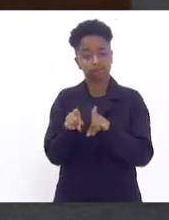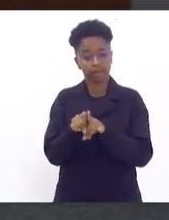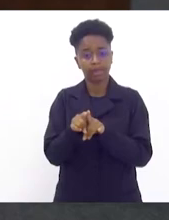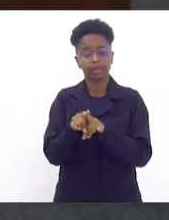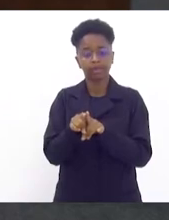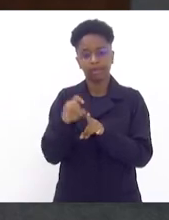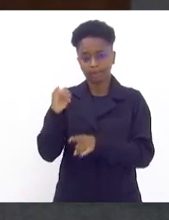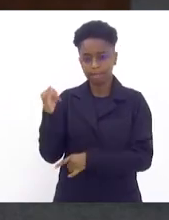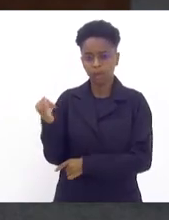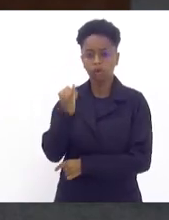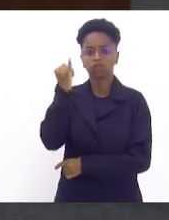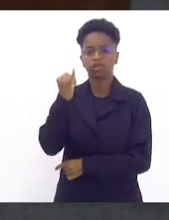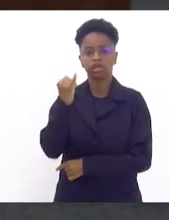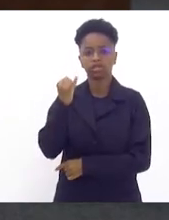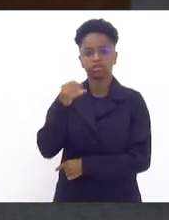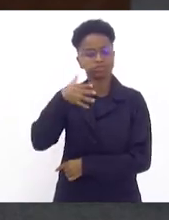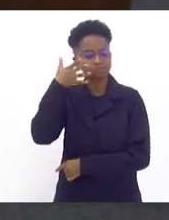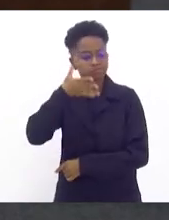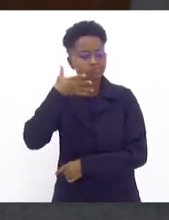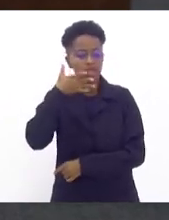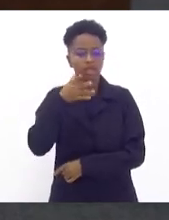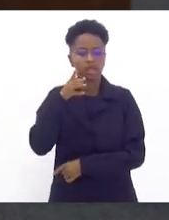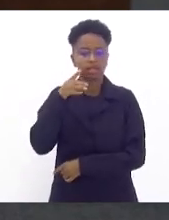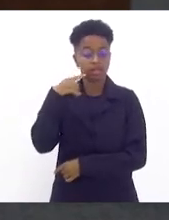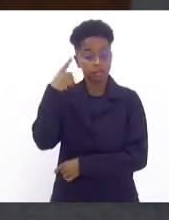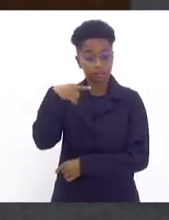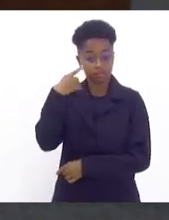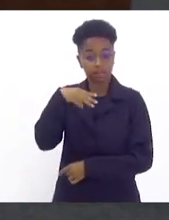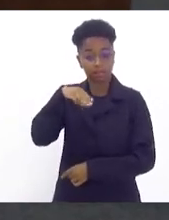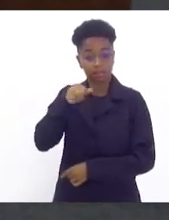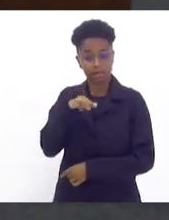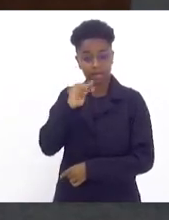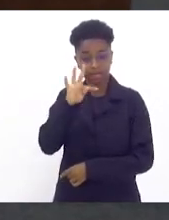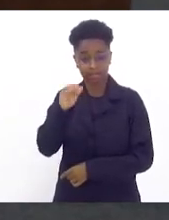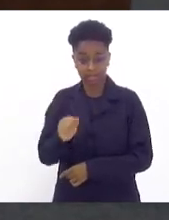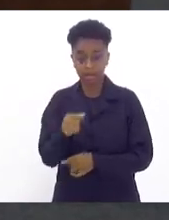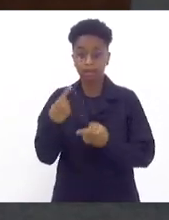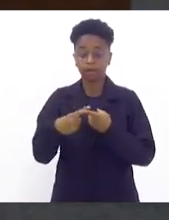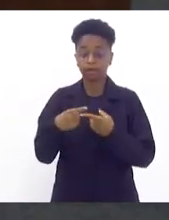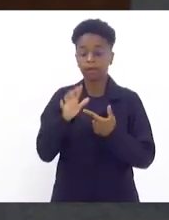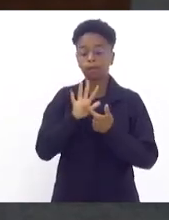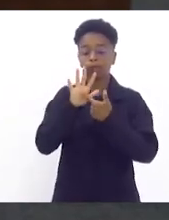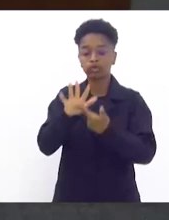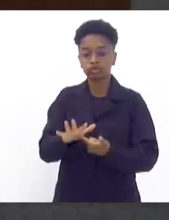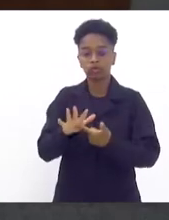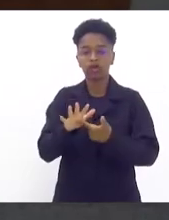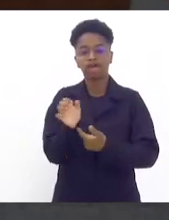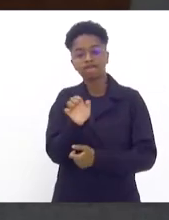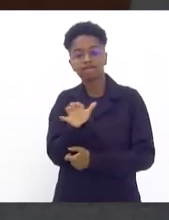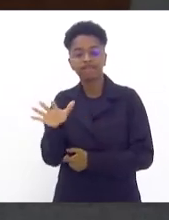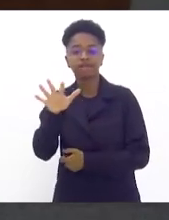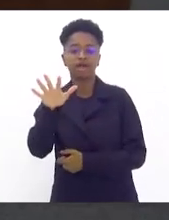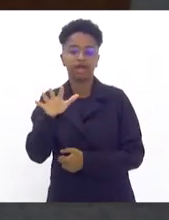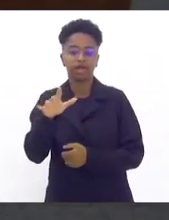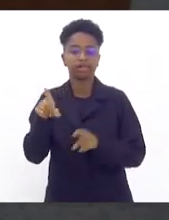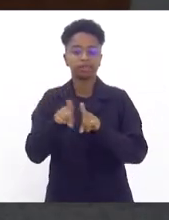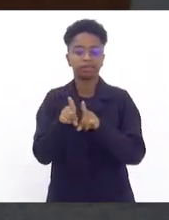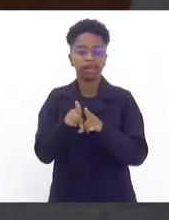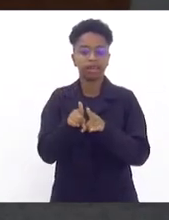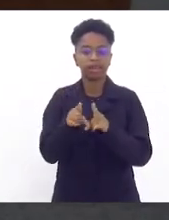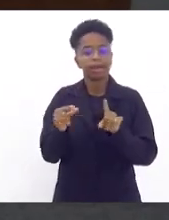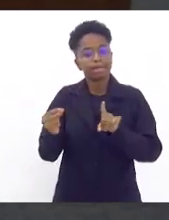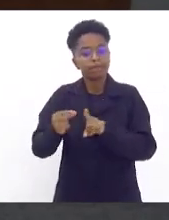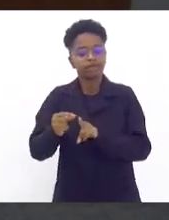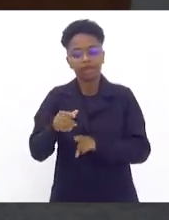muito importante a fala da deputada Marta Rocha, que pontuou as favelas e periferias da zona